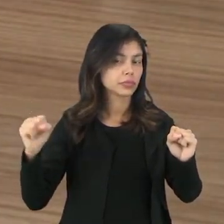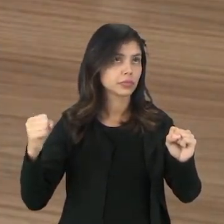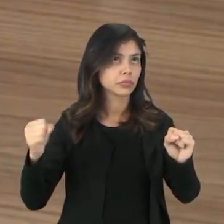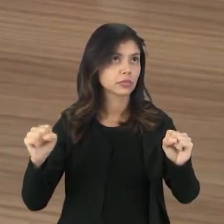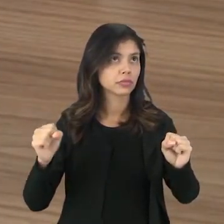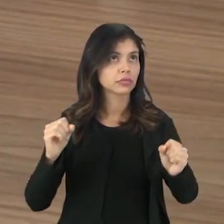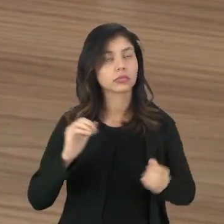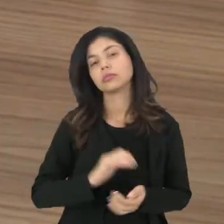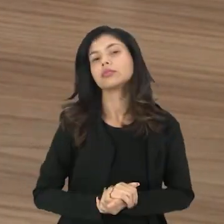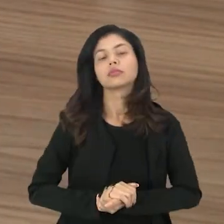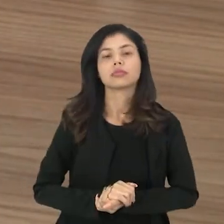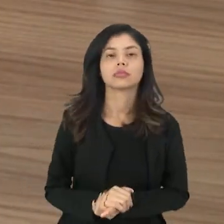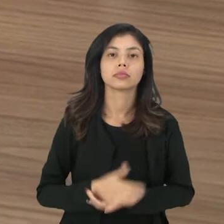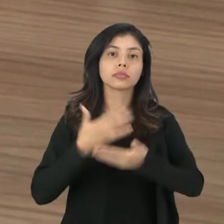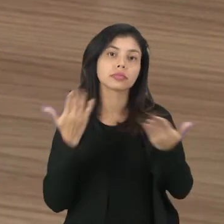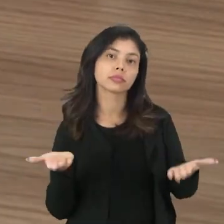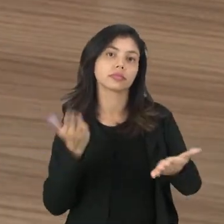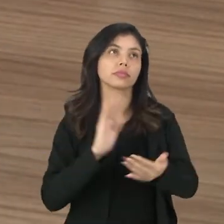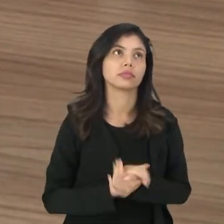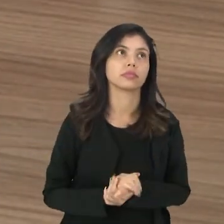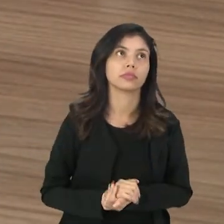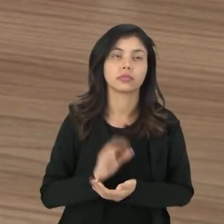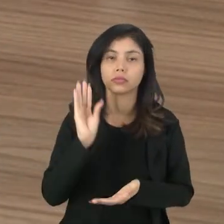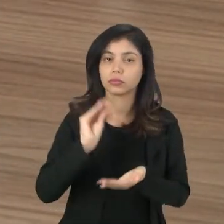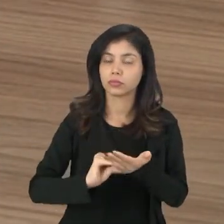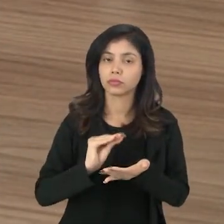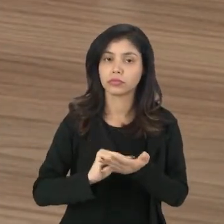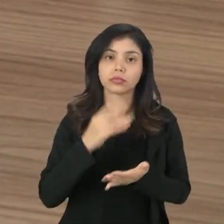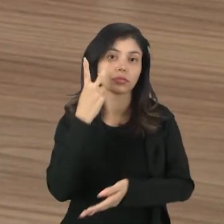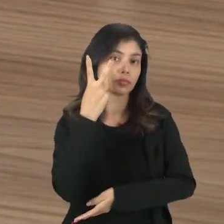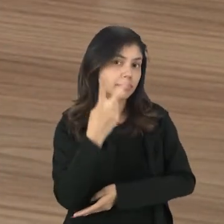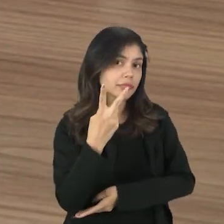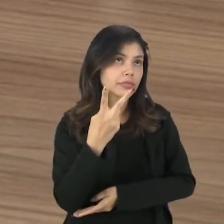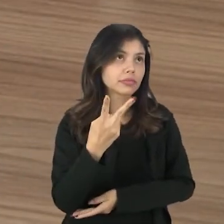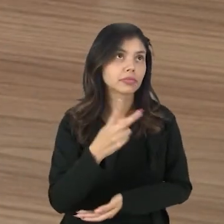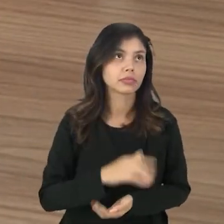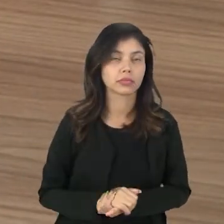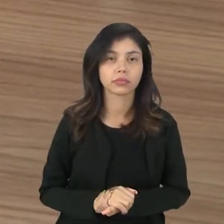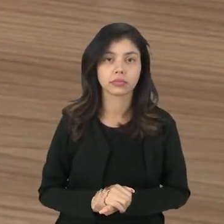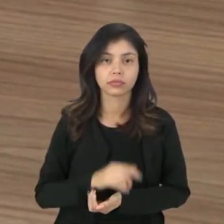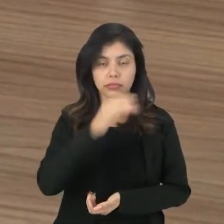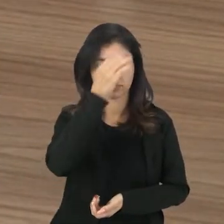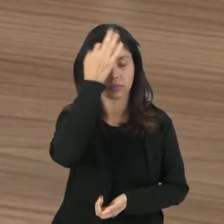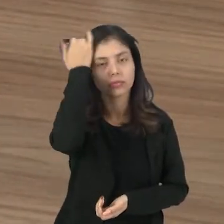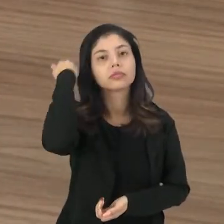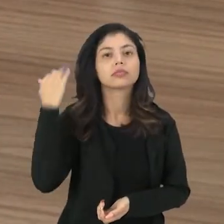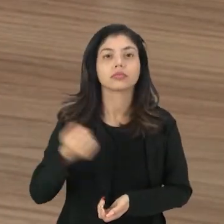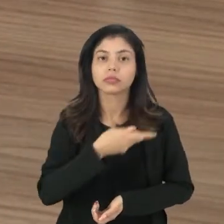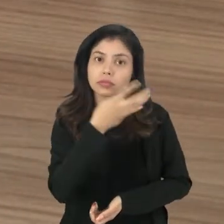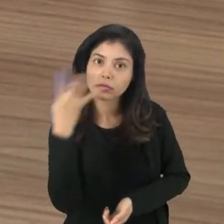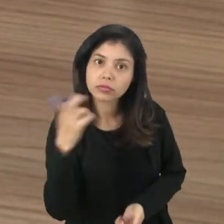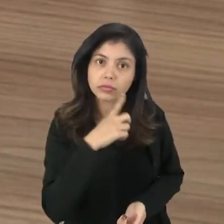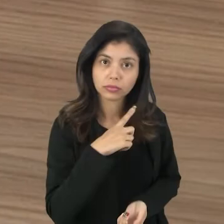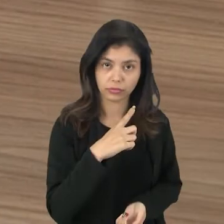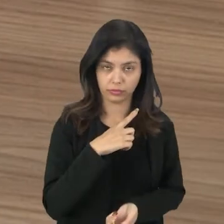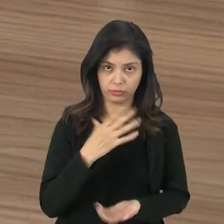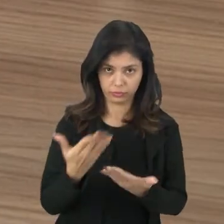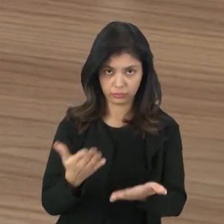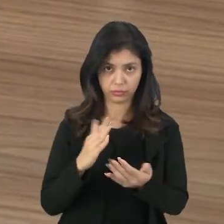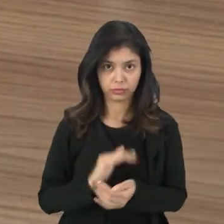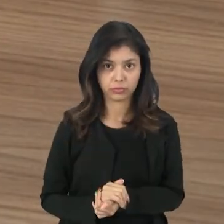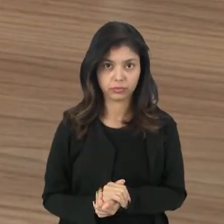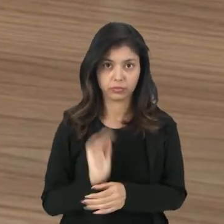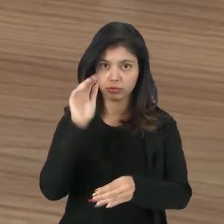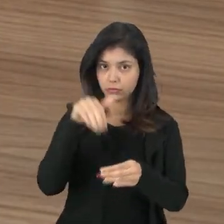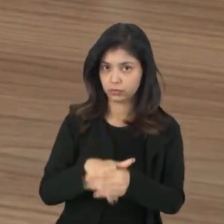do Cebolinha. Então, sobraram 2 números. Então, essa é a quantidade